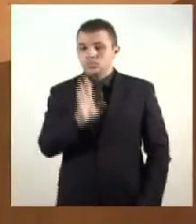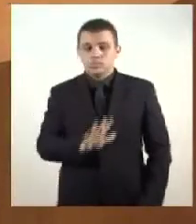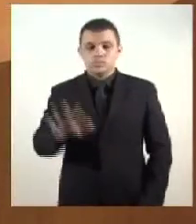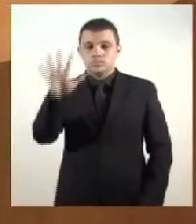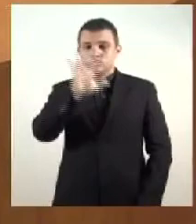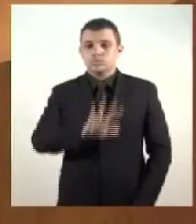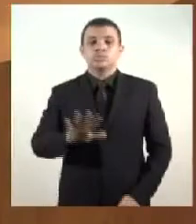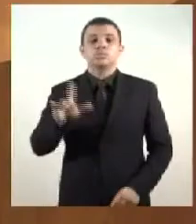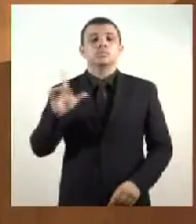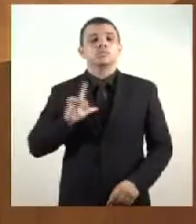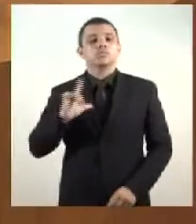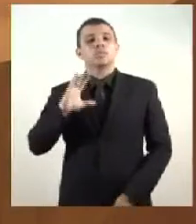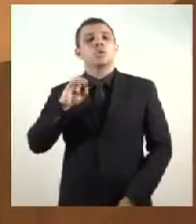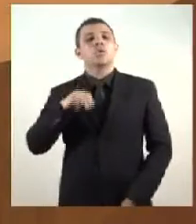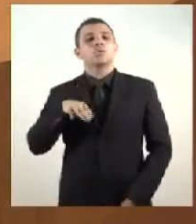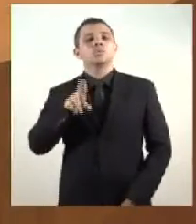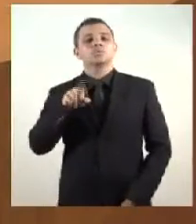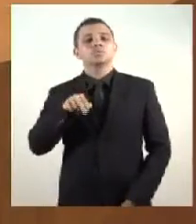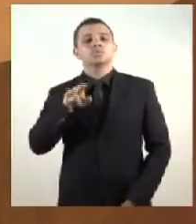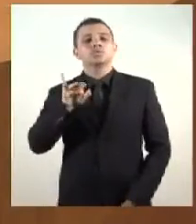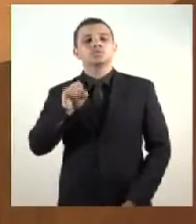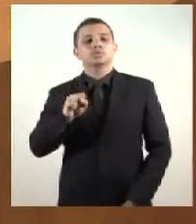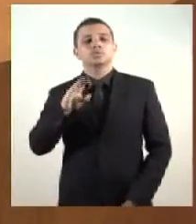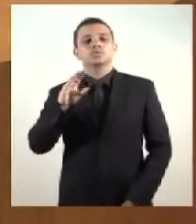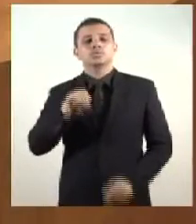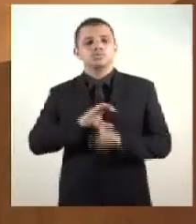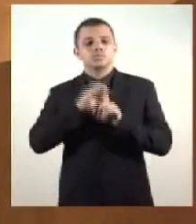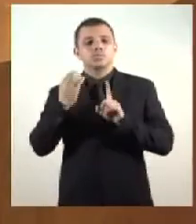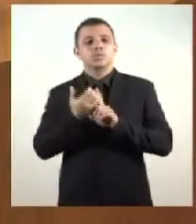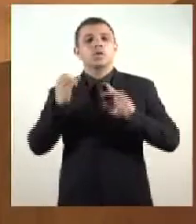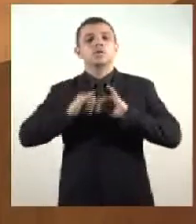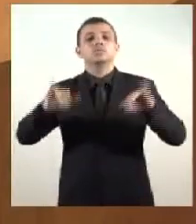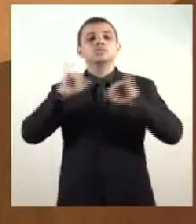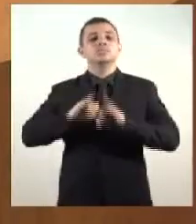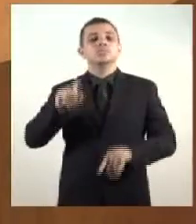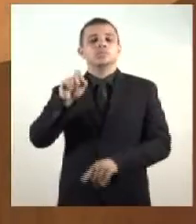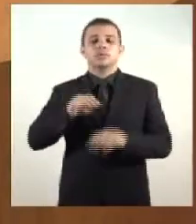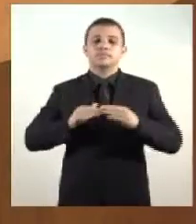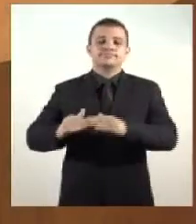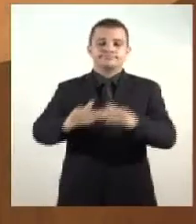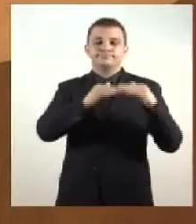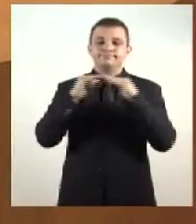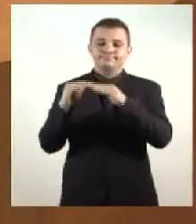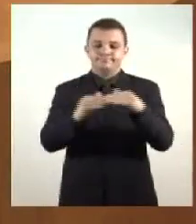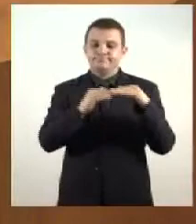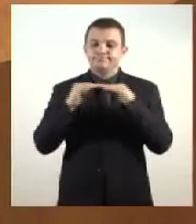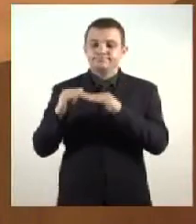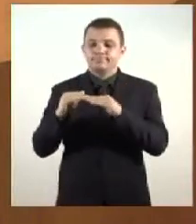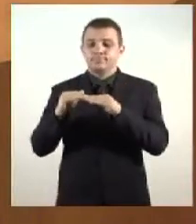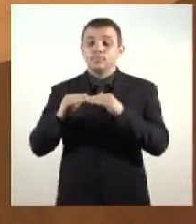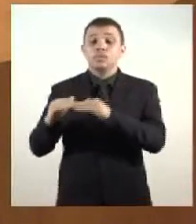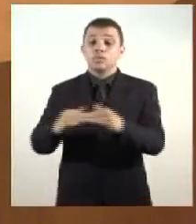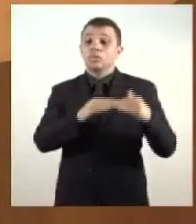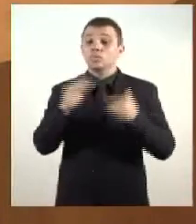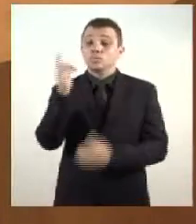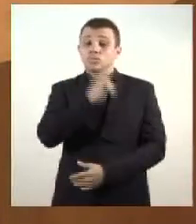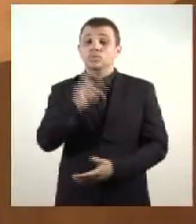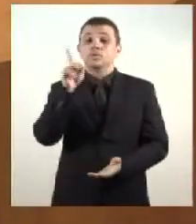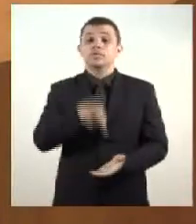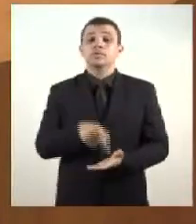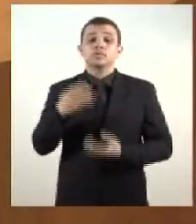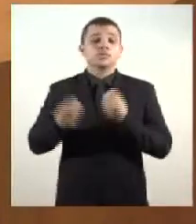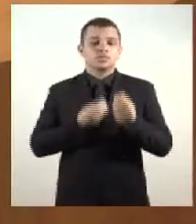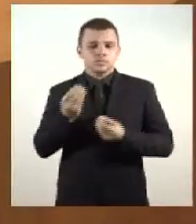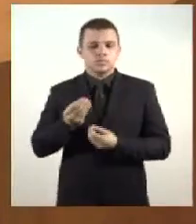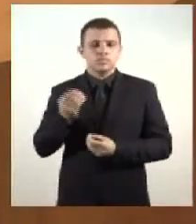comunismo prega igualdade. E a única forma de se ter igualdade, deputado Wellington do curso, Vossa Excelência sabe muito bem disso, que é dono de um